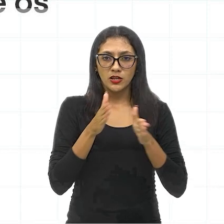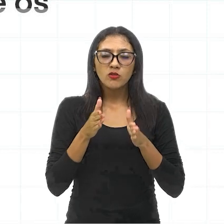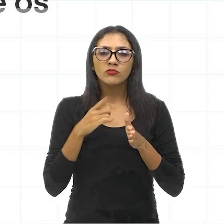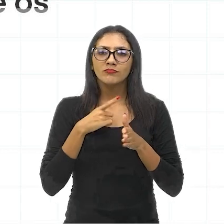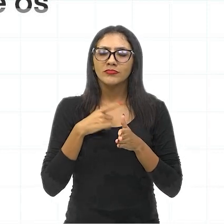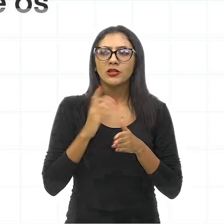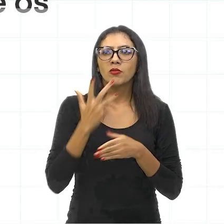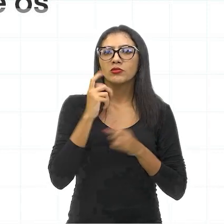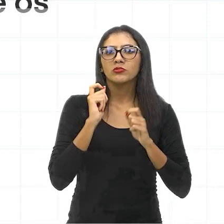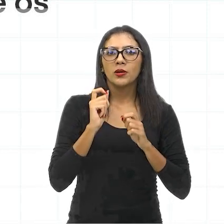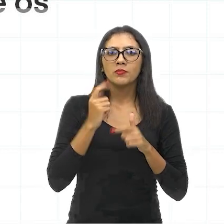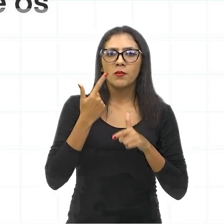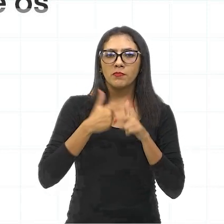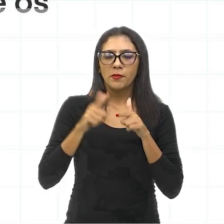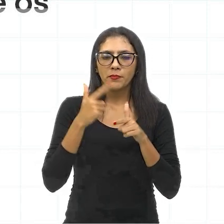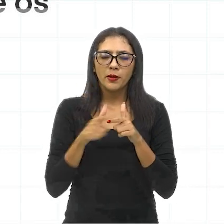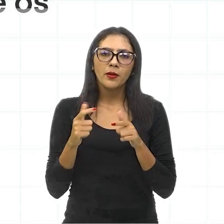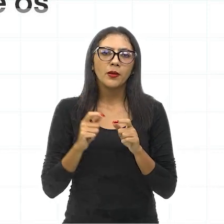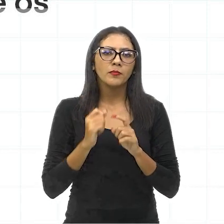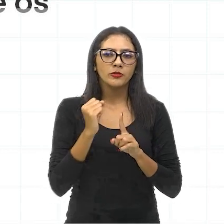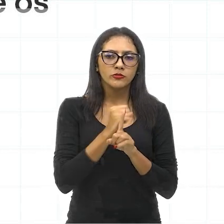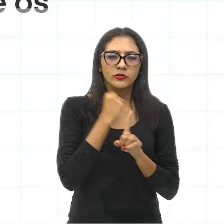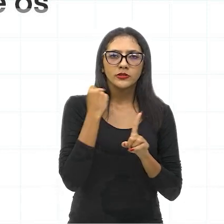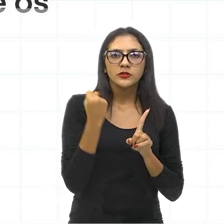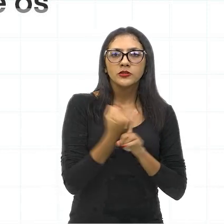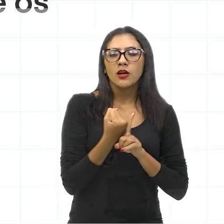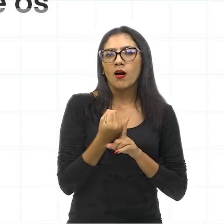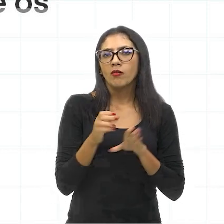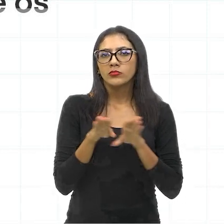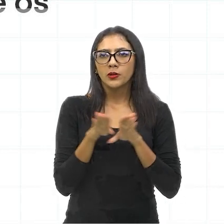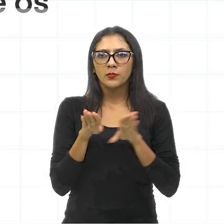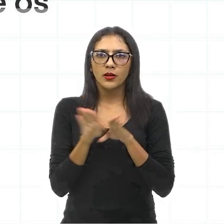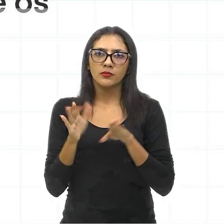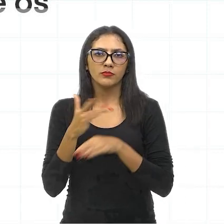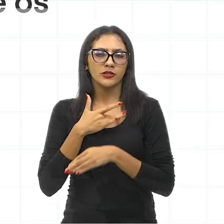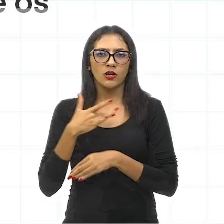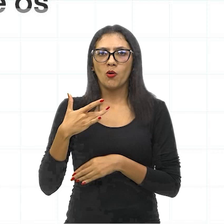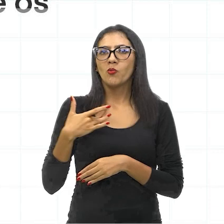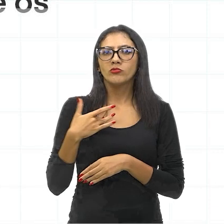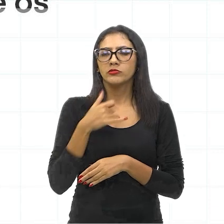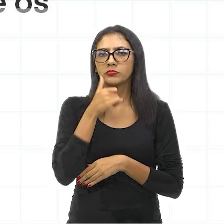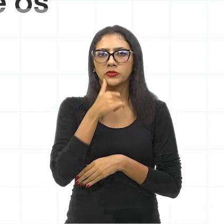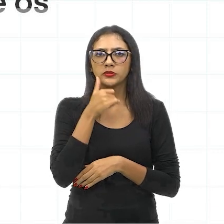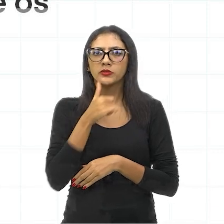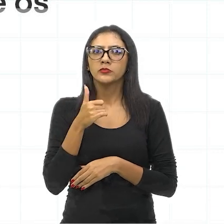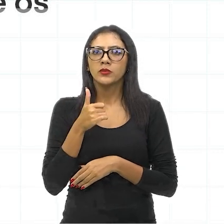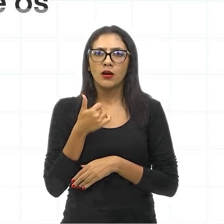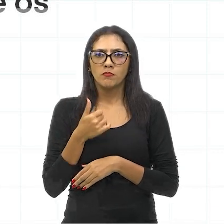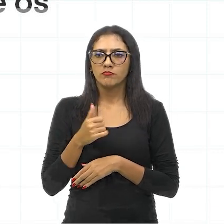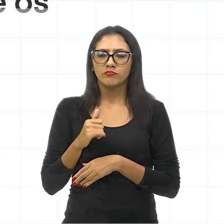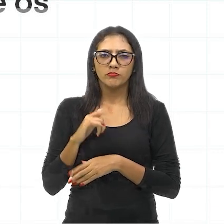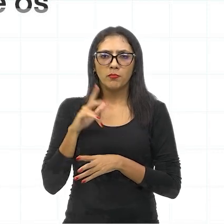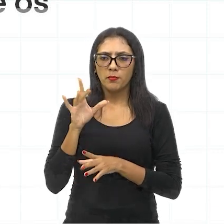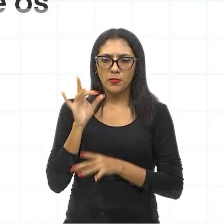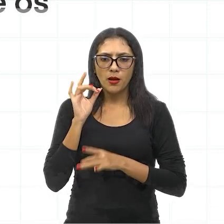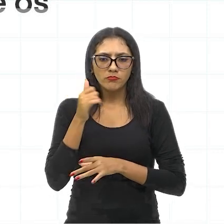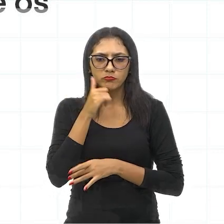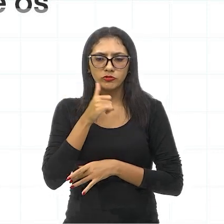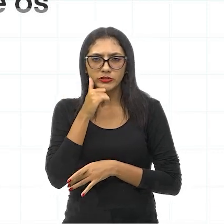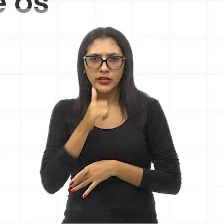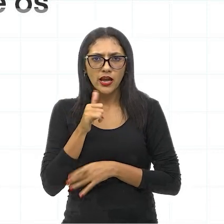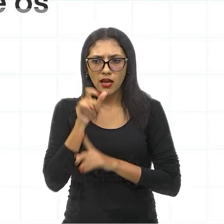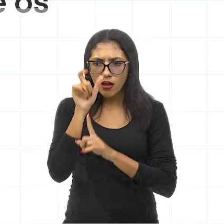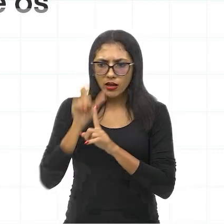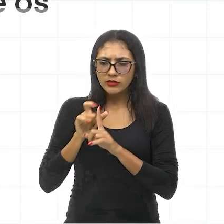acarretar problemas sociais e biológicos, uma vez, né, que a menina não está em uma fase ali adequada